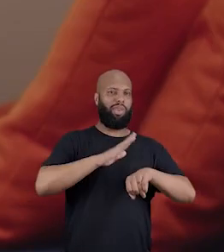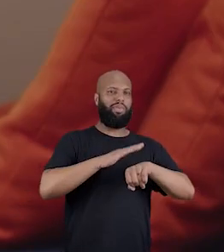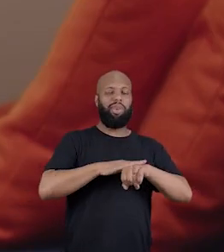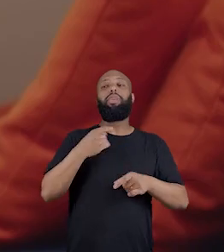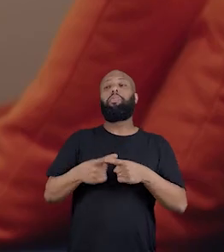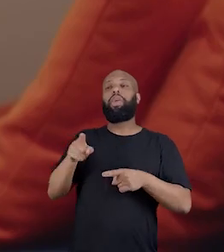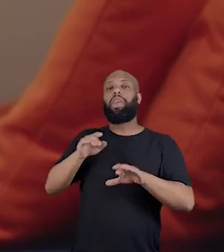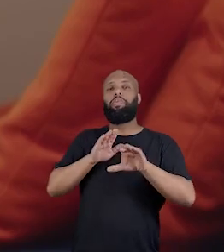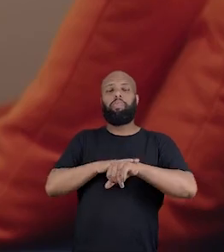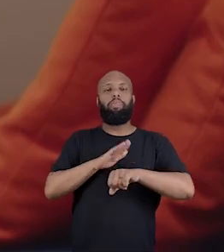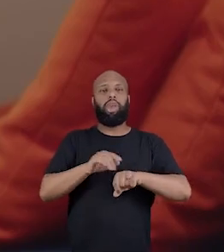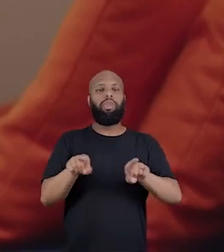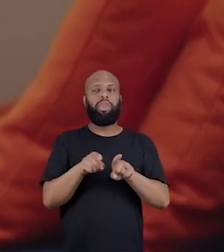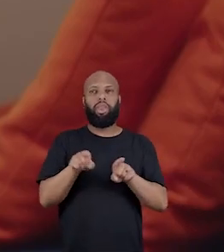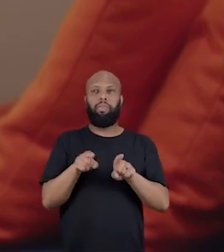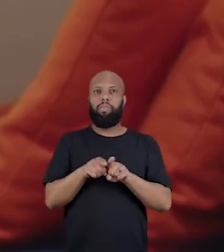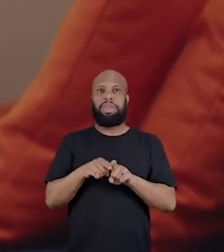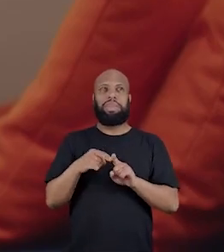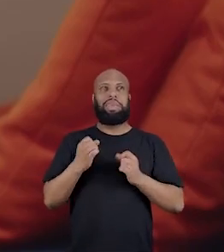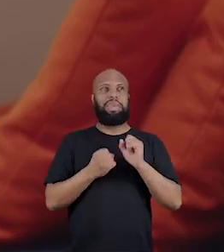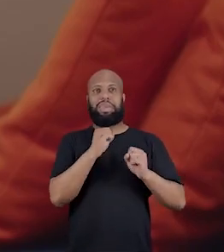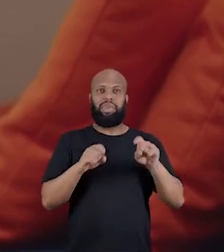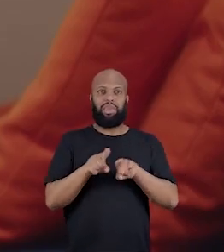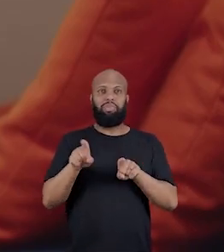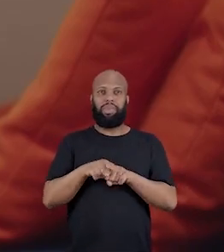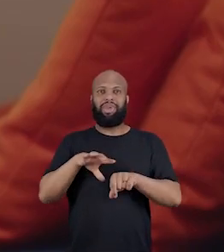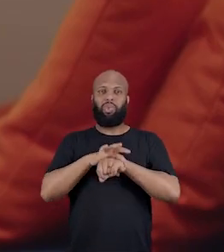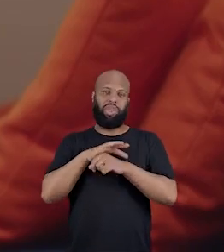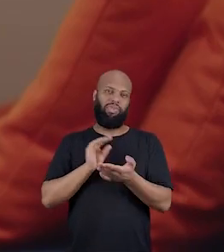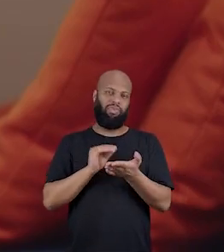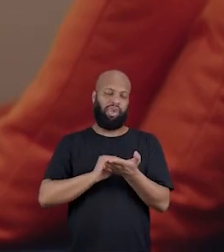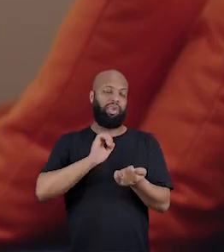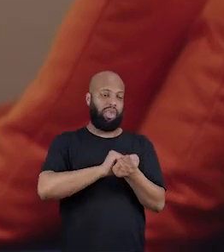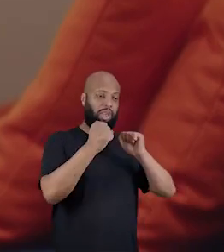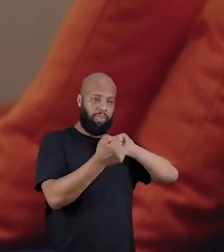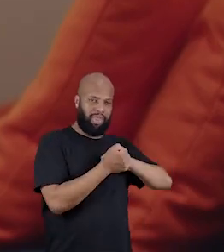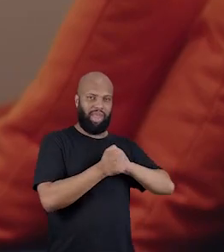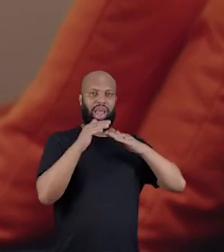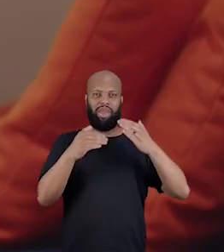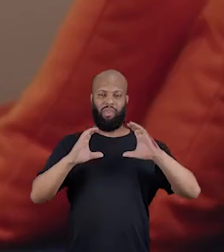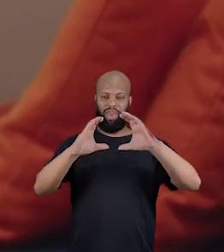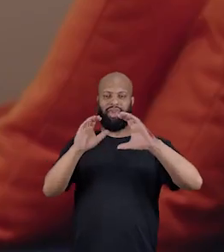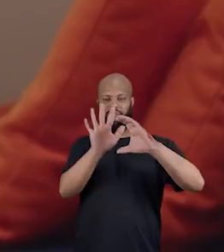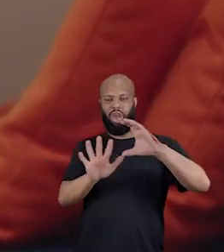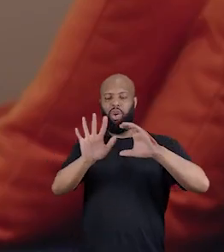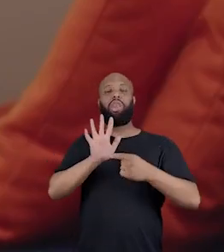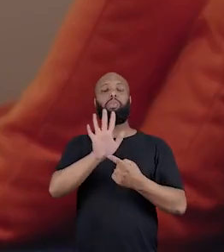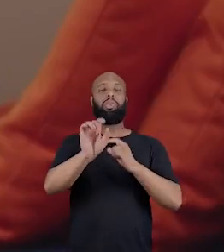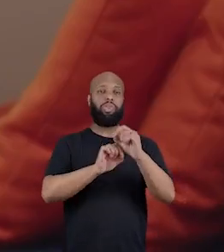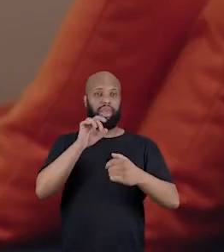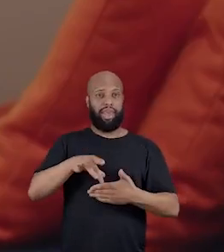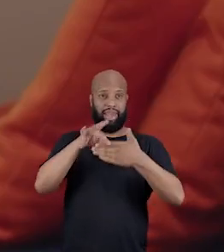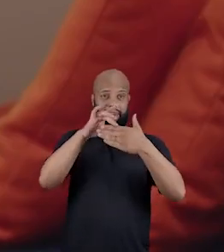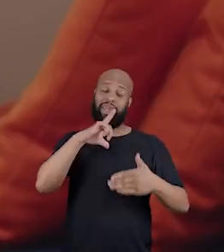e não era o momento, porque ele estava naquele momento de muita empolgação, mas estava se sentindo inseguro. Então, se adaptar, essa roda traz o conceito de